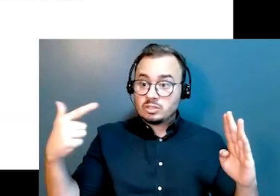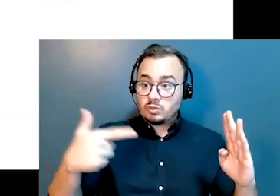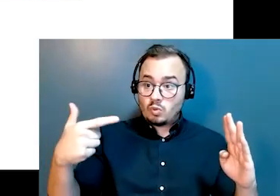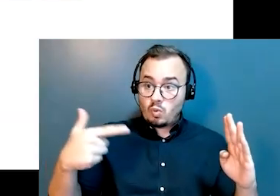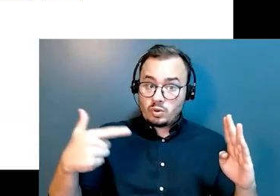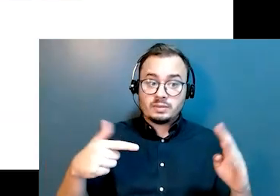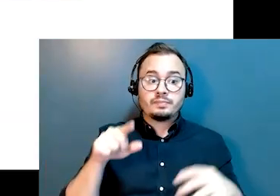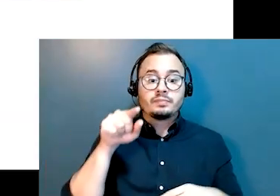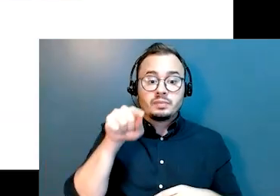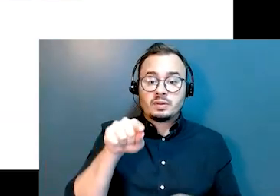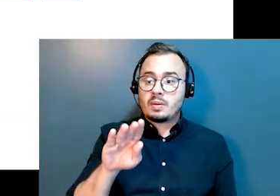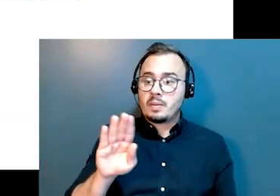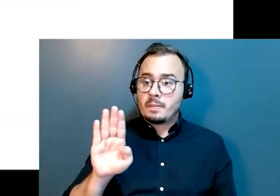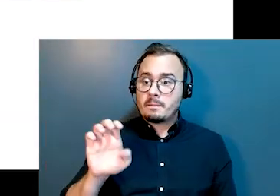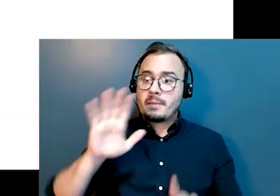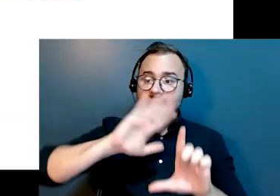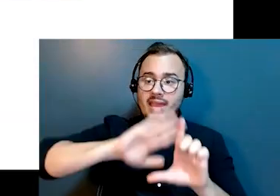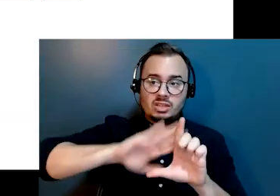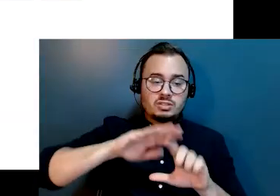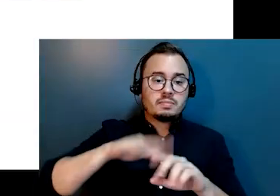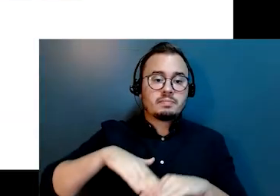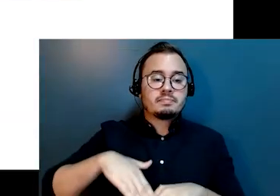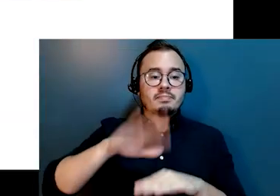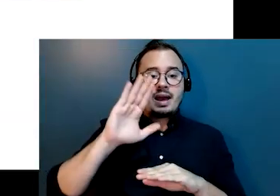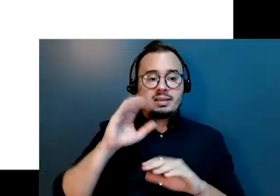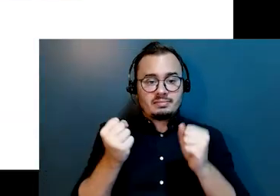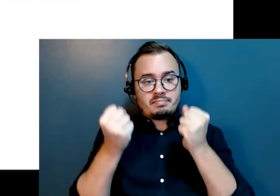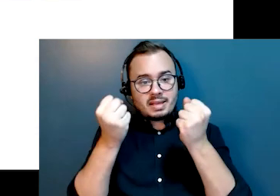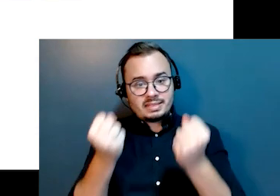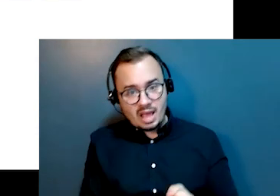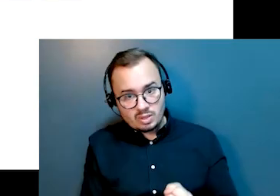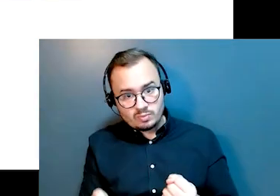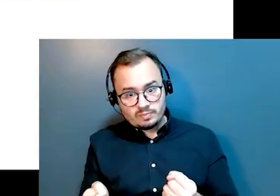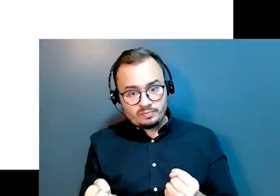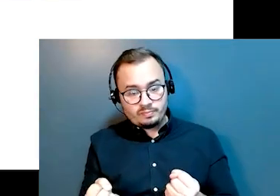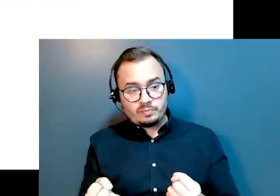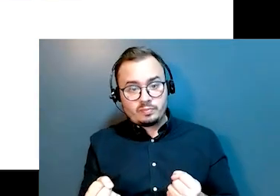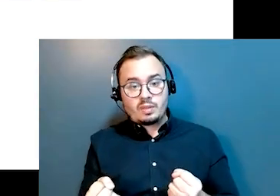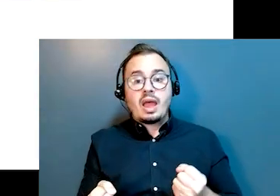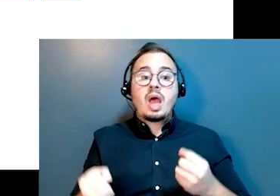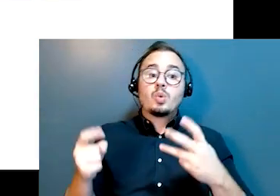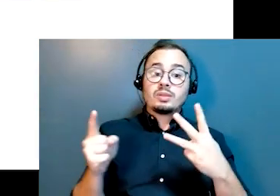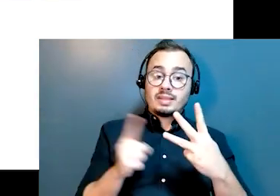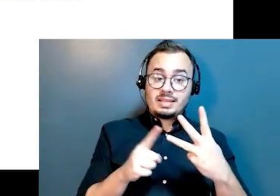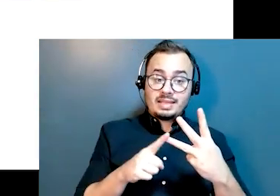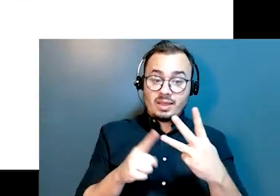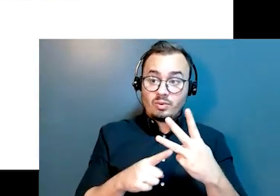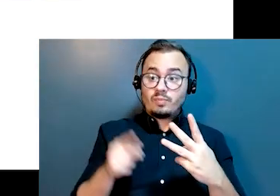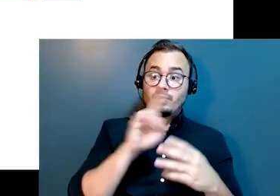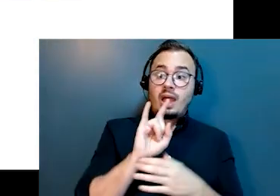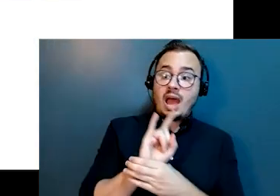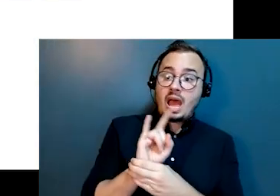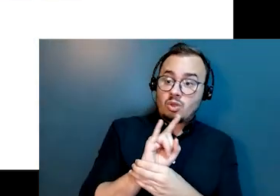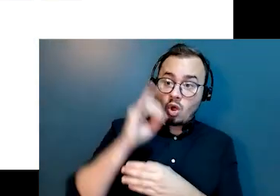no terceiro momento, pode ser o Android que tem. E isso realmente acontece no mesmo projeto, porque a demanda de trabalho, ela varia